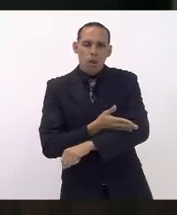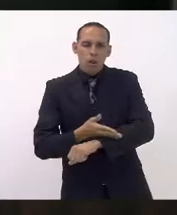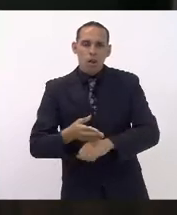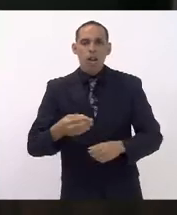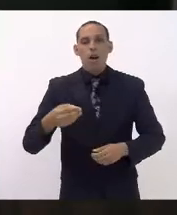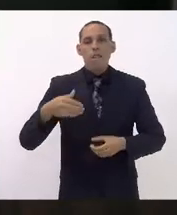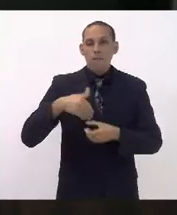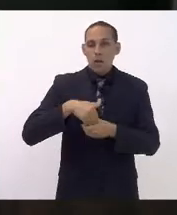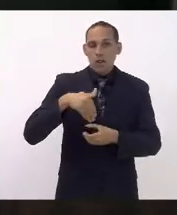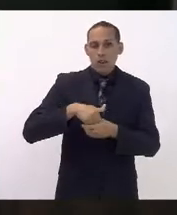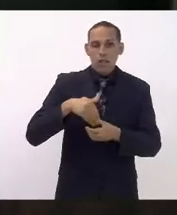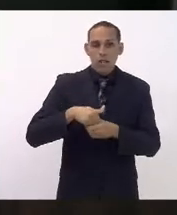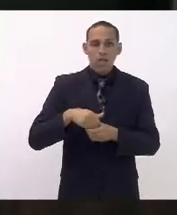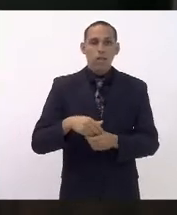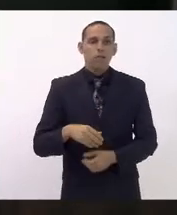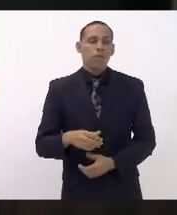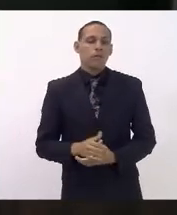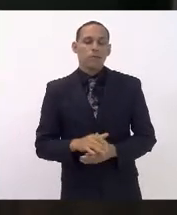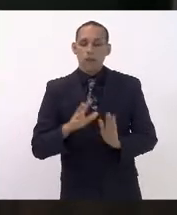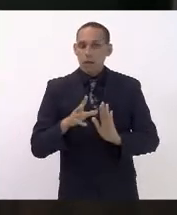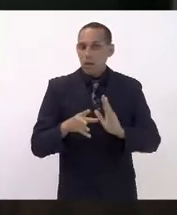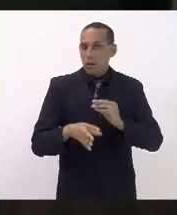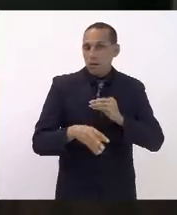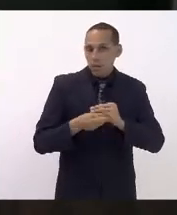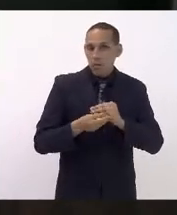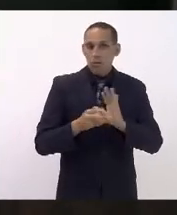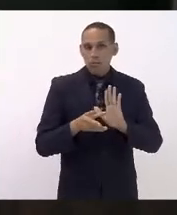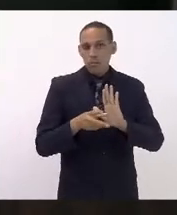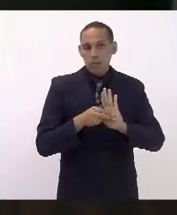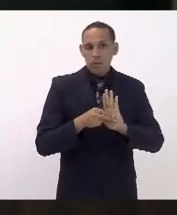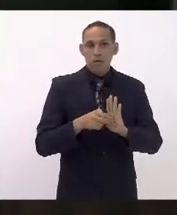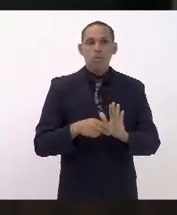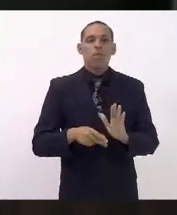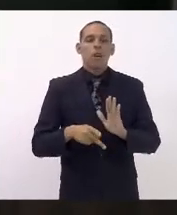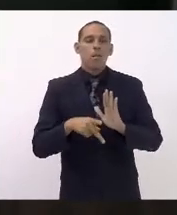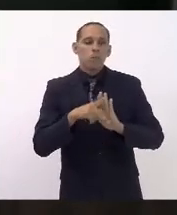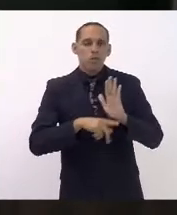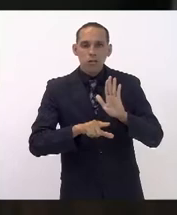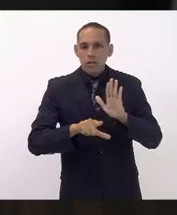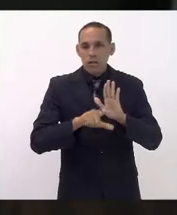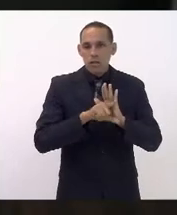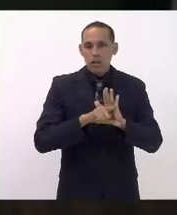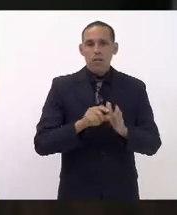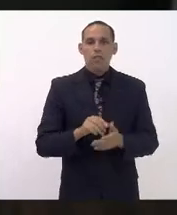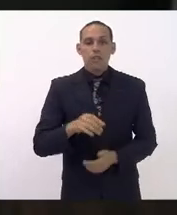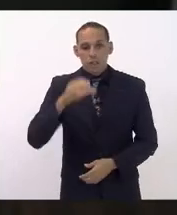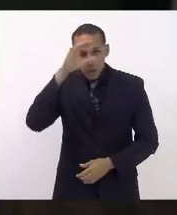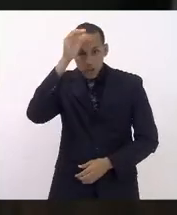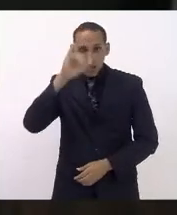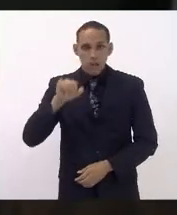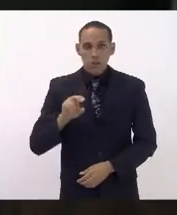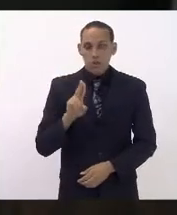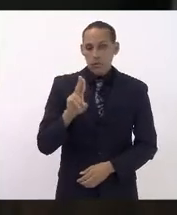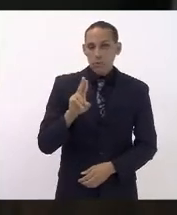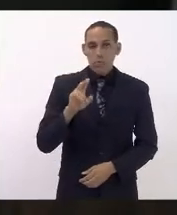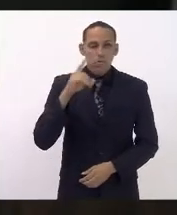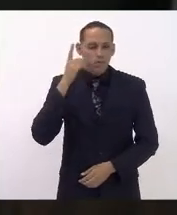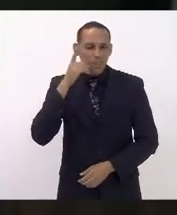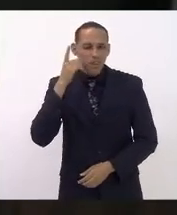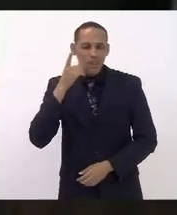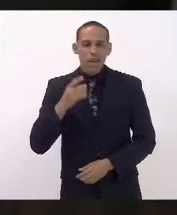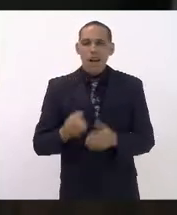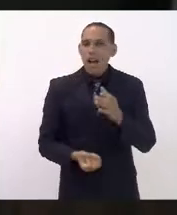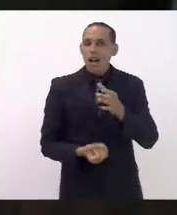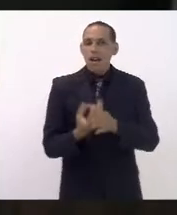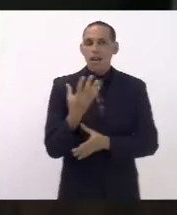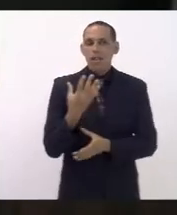segunda discussão, redação do vencido, assim emendado. Projeto de lei 4525-A de 21, de autoria da deputada Tia Ju, que dispõe sobre a criação